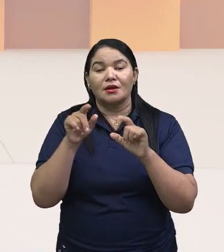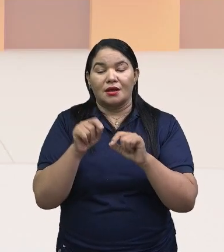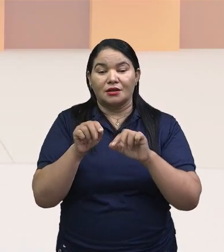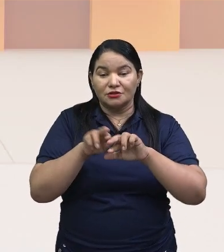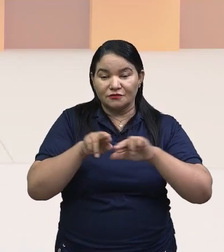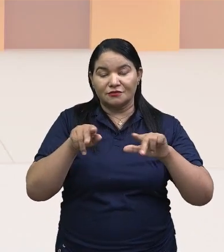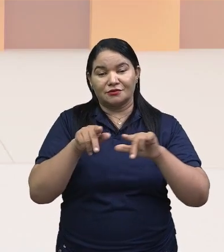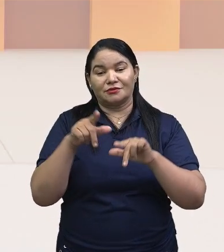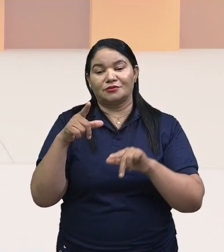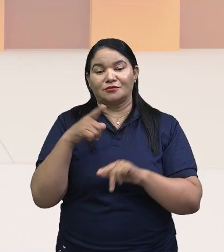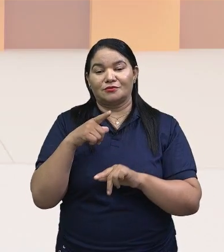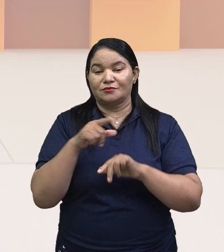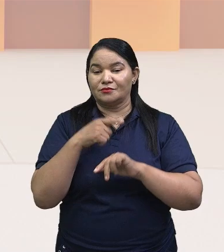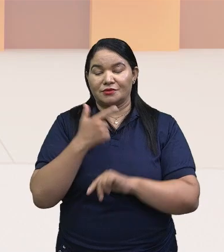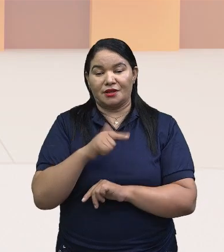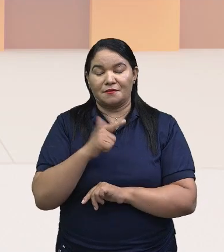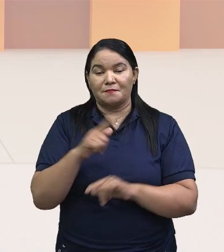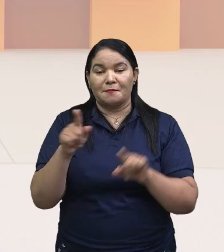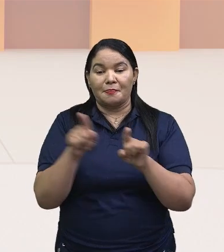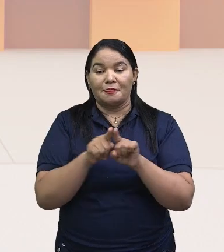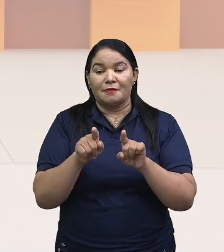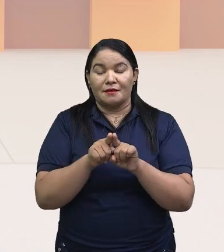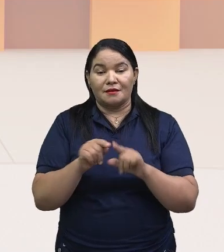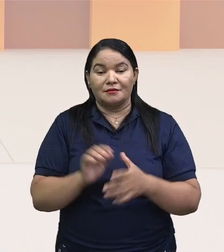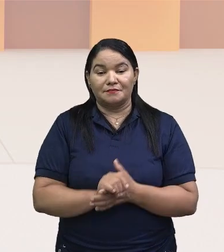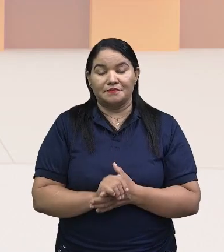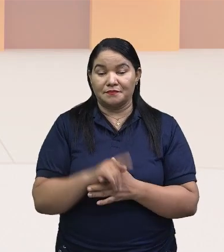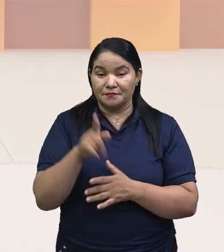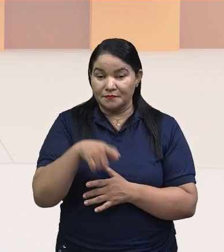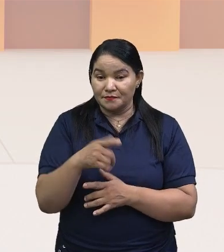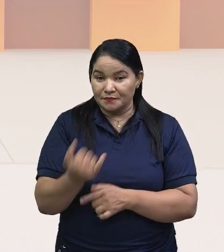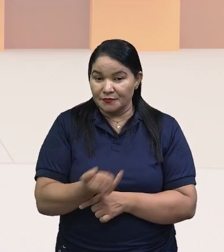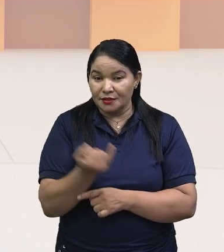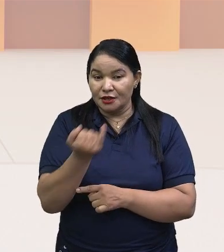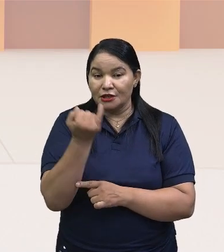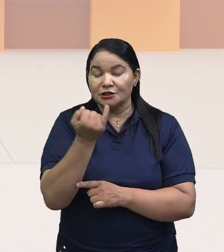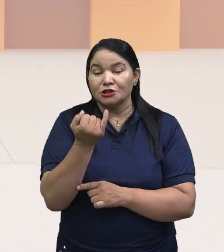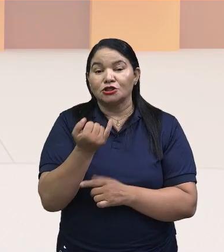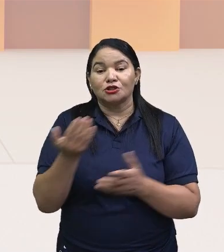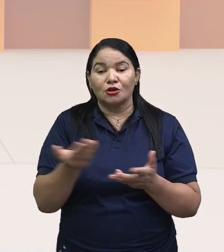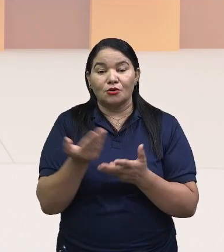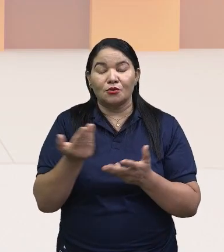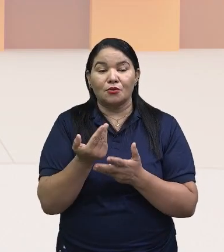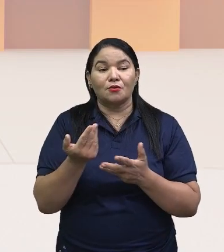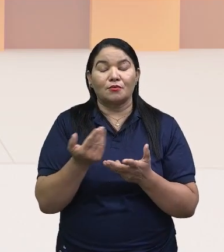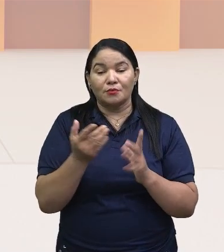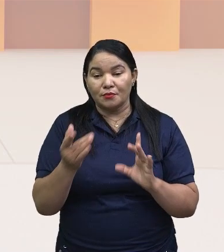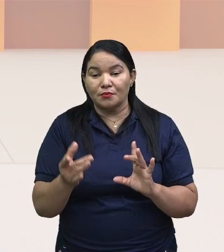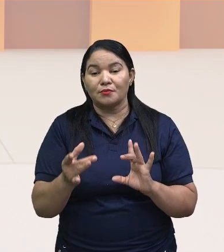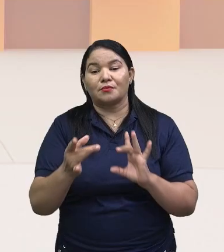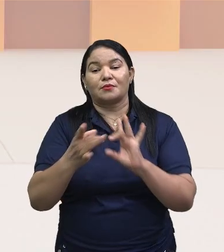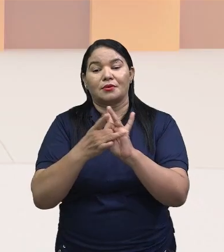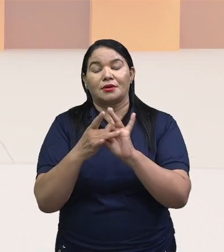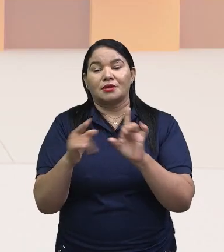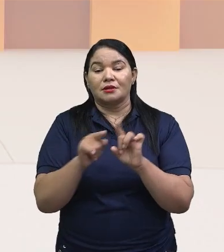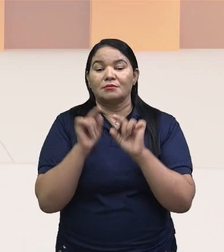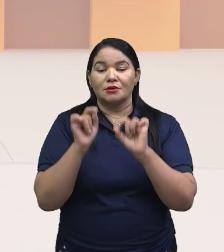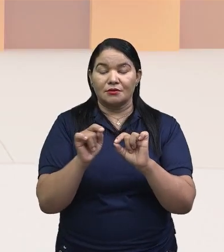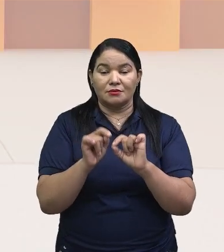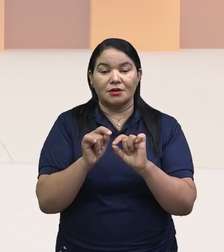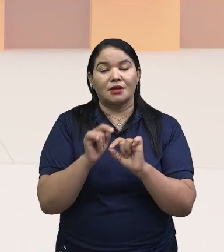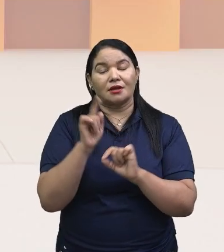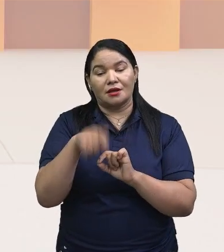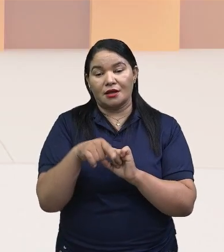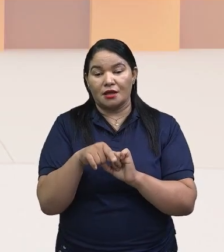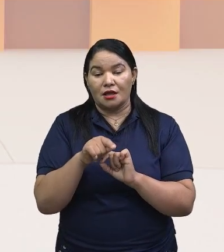certo? E portanto, é muito importante nós estarmos atrelados, aliados à